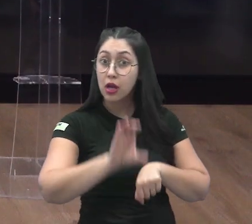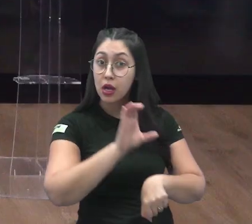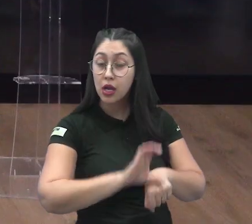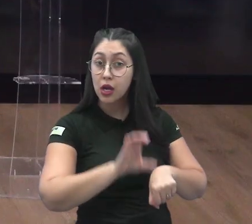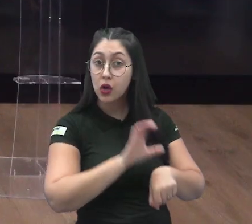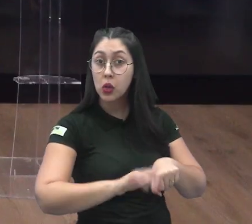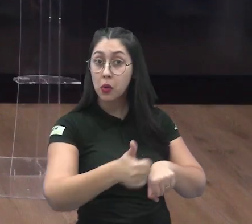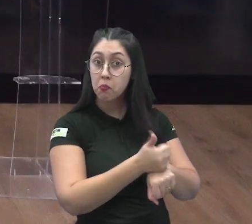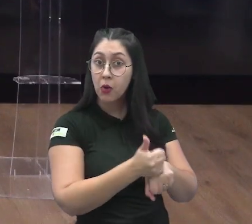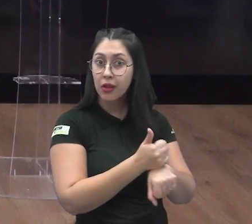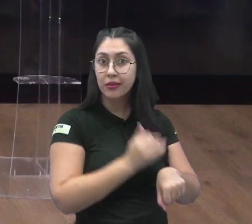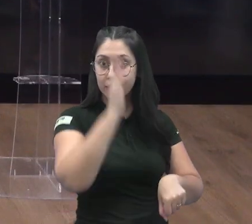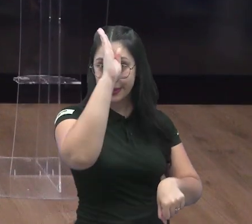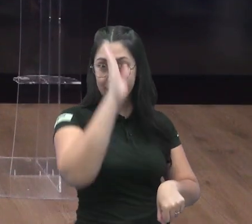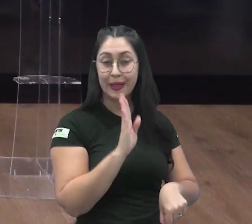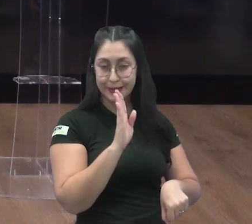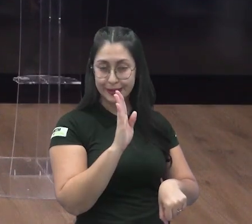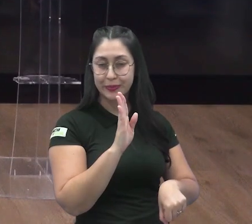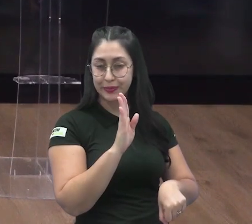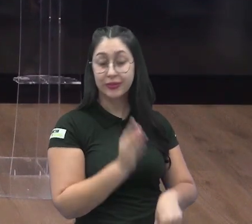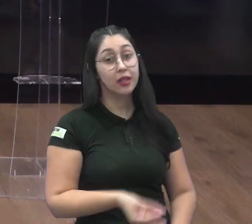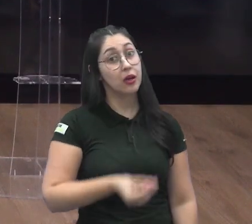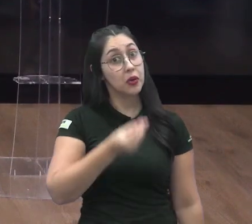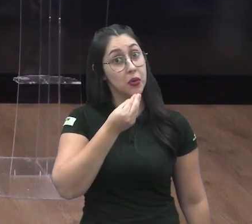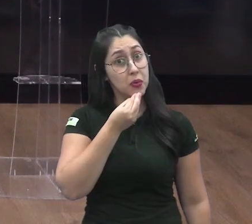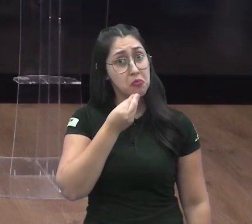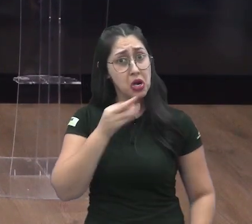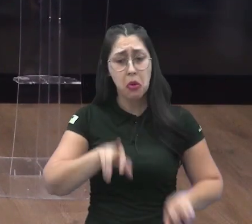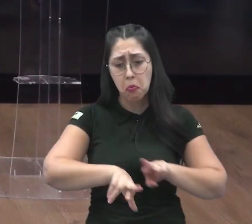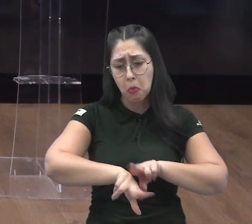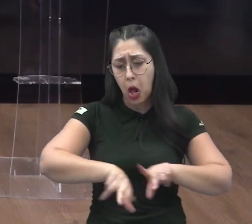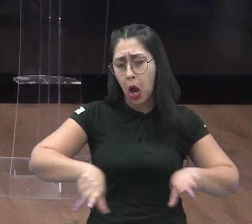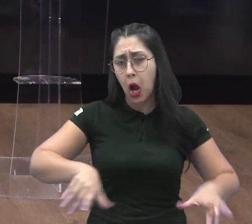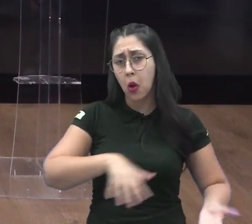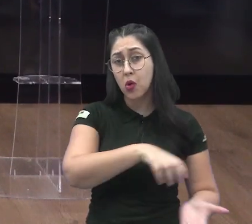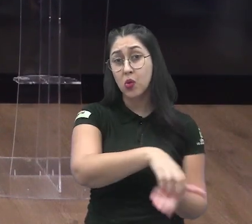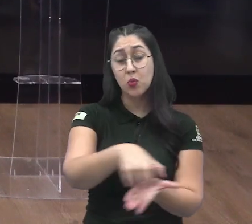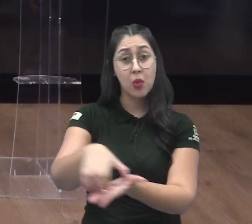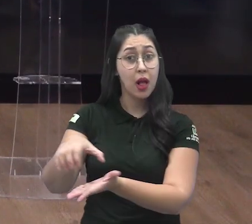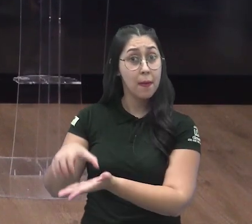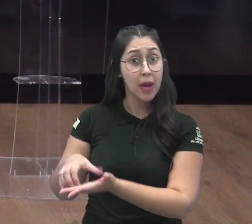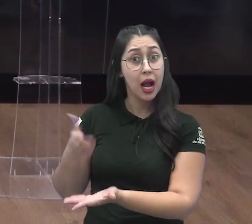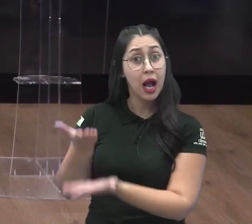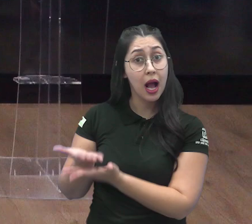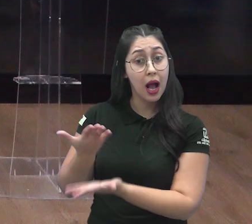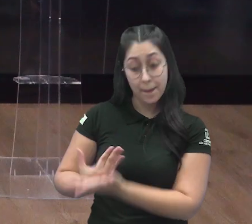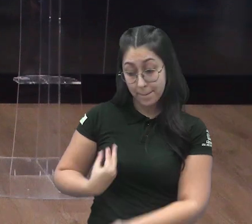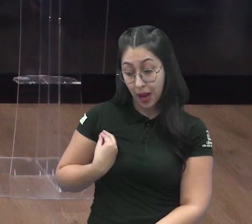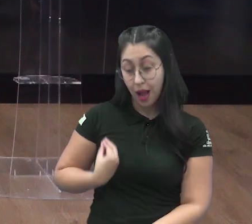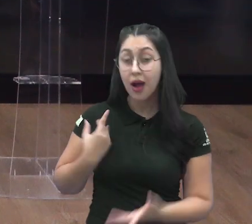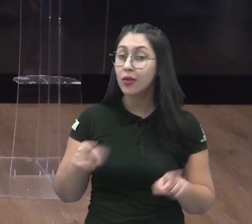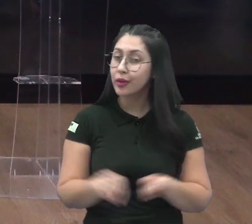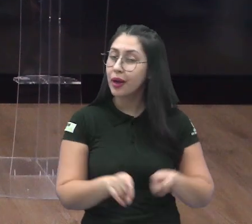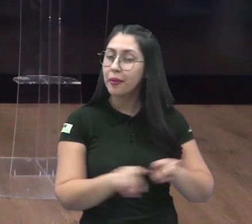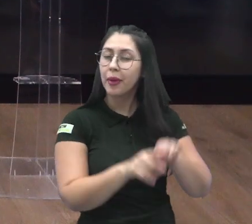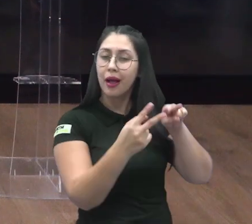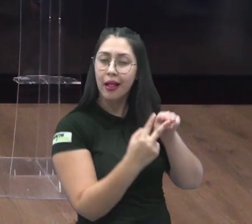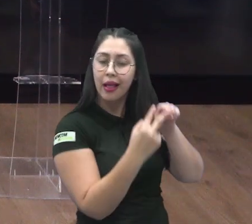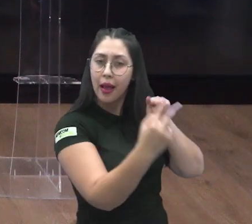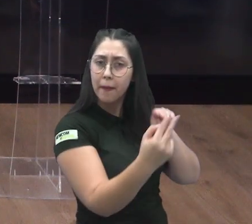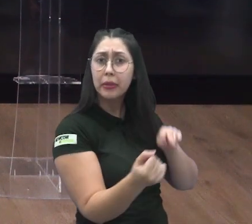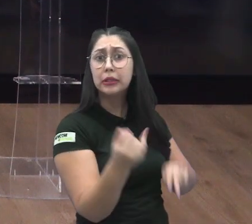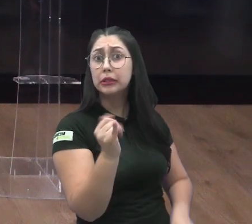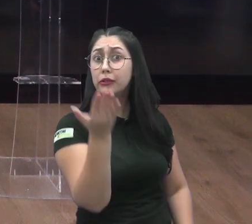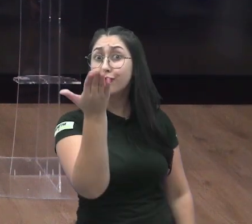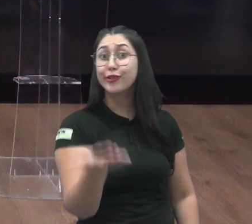gratuitos de capacitação profissional. São oportunidades em diversas áreas, com aulas presenciais e online para quem